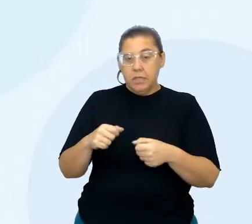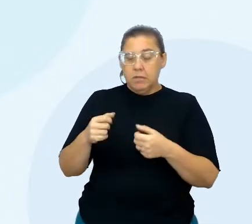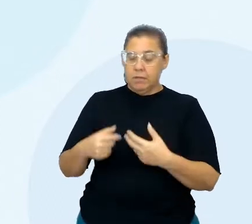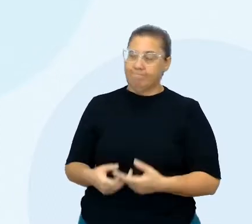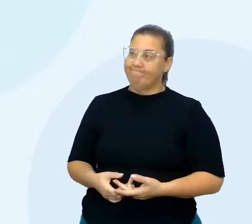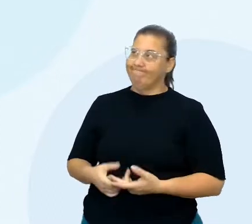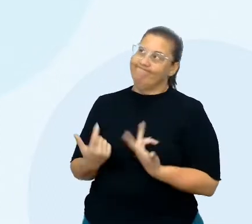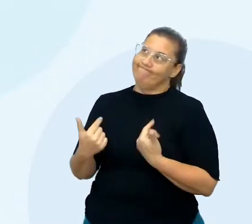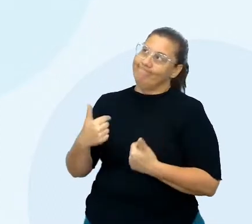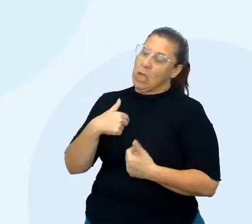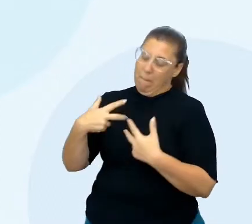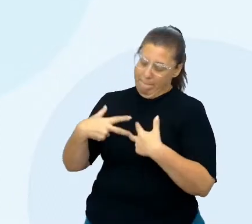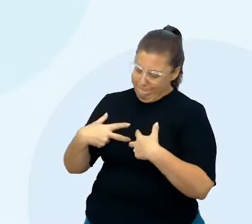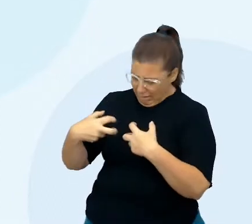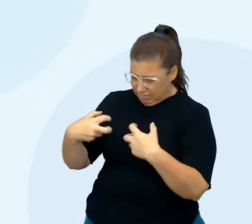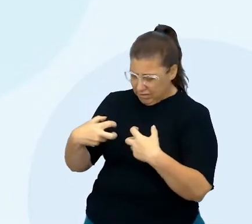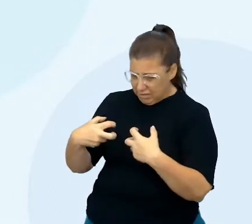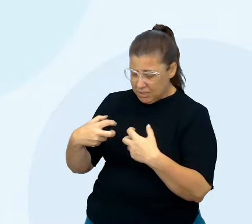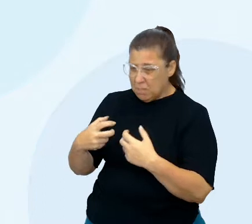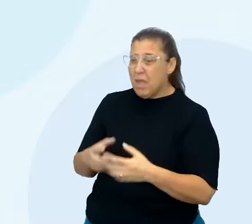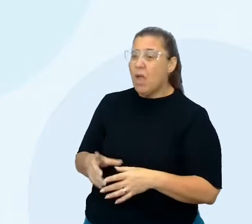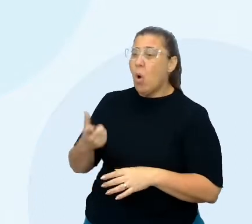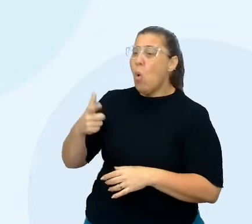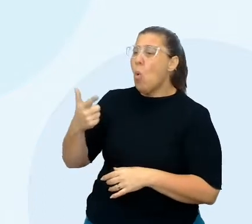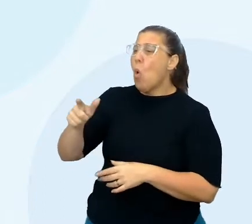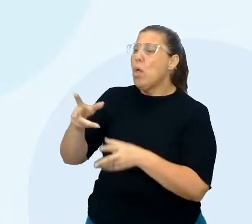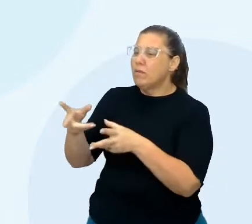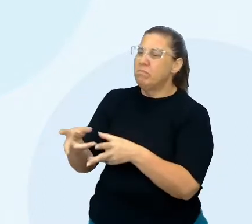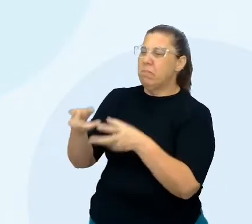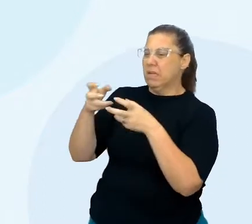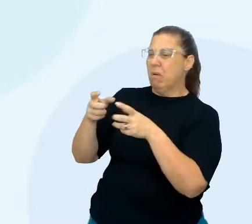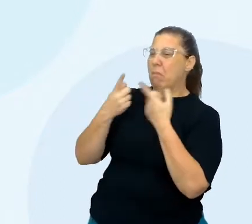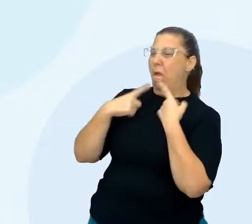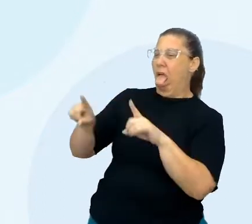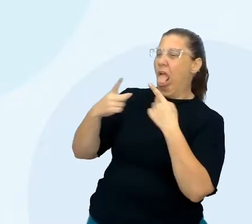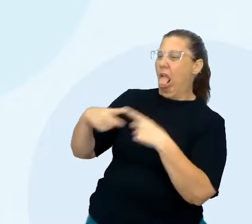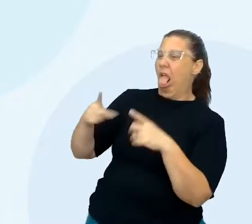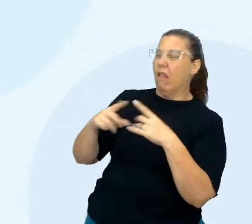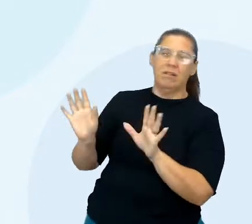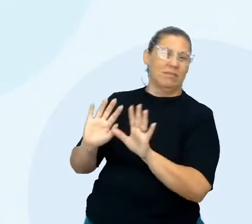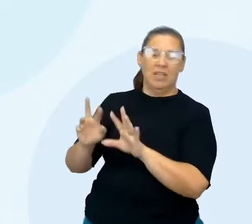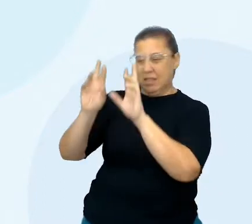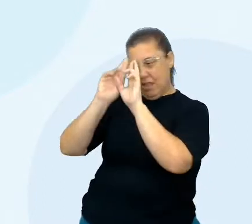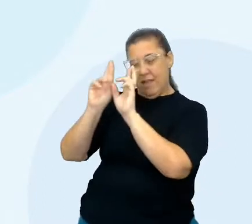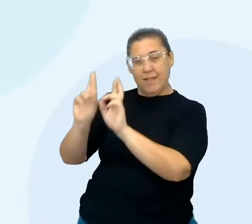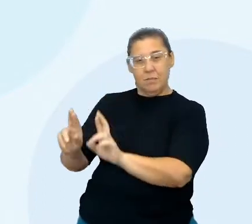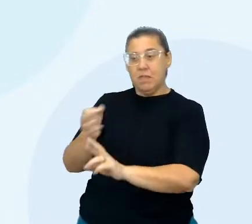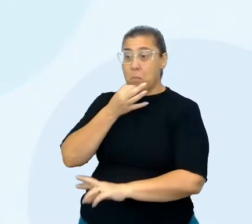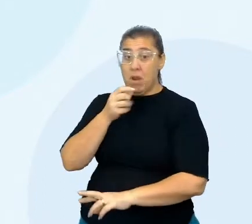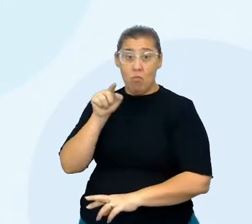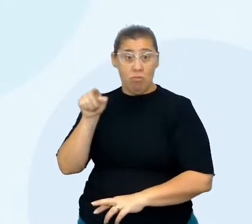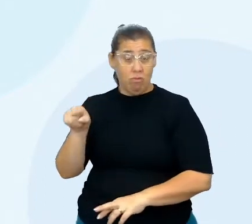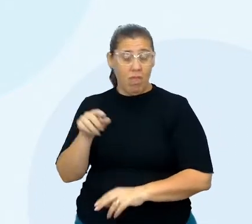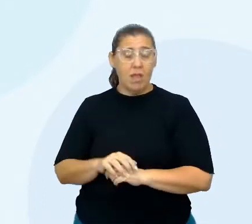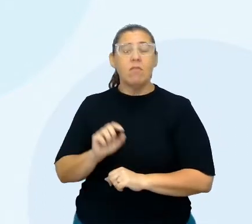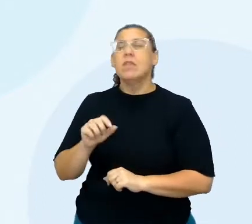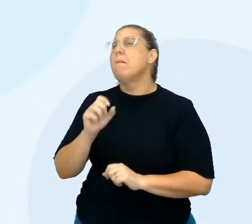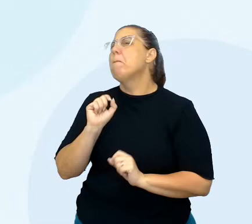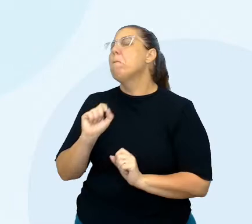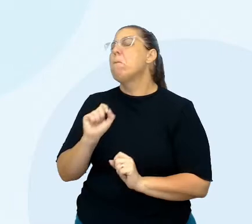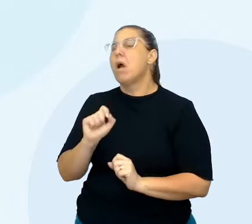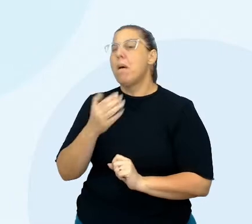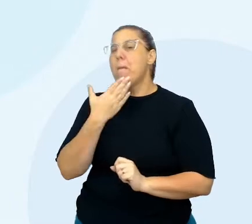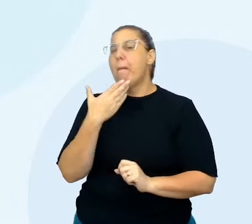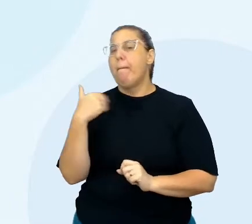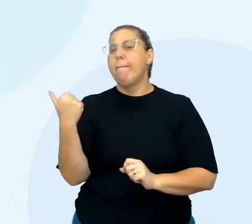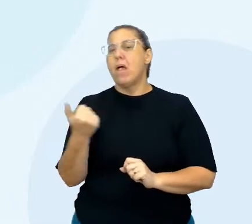perceber, olhar para o outro, né? Não ofender, não xingar, respeitar a opinião do próximo, né? E o que você pode fazer para